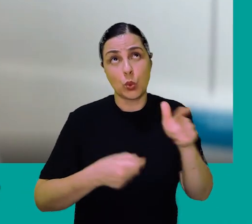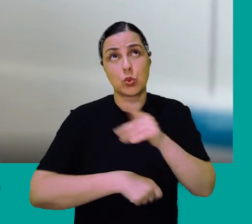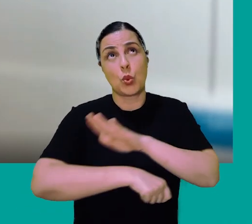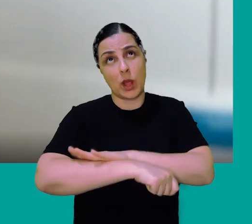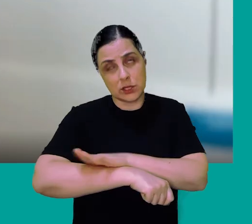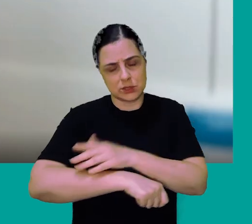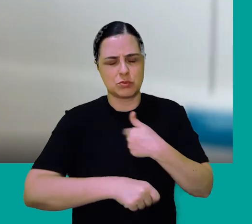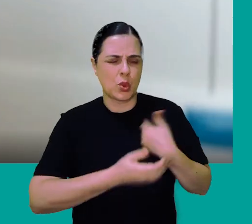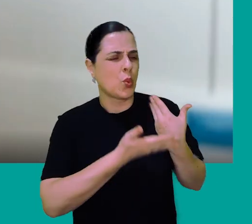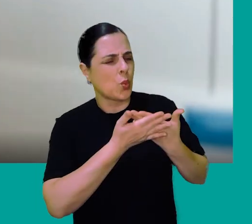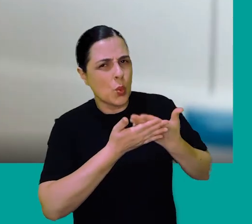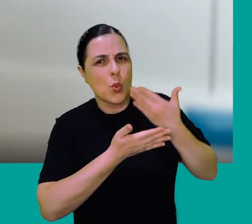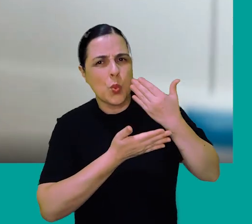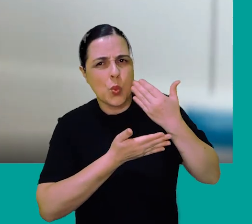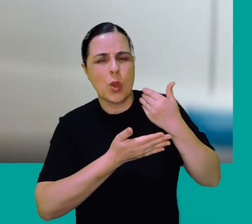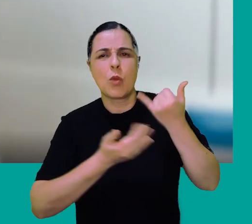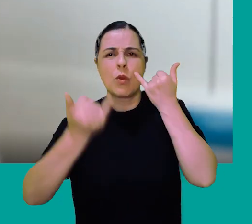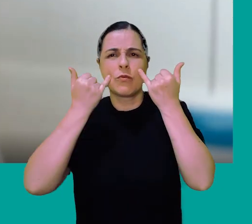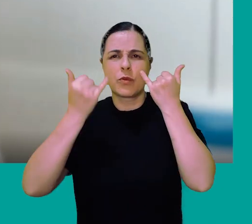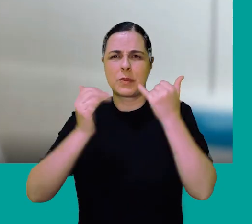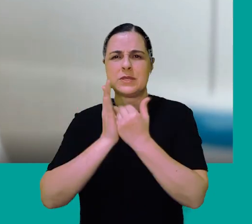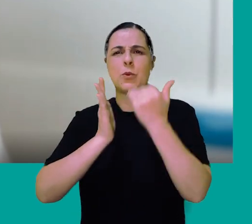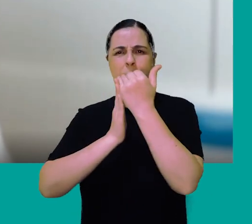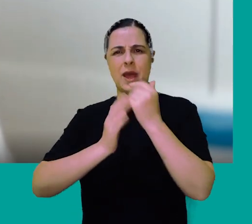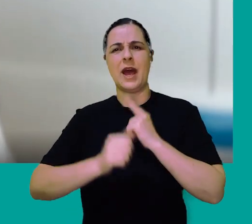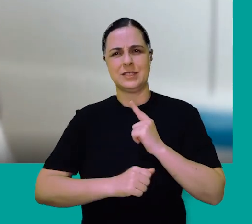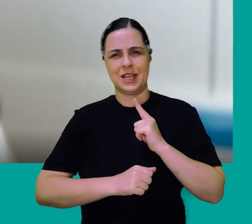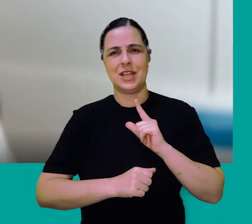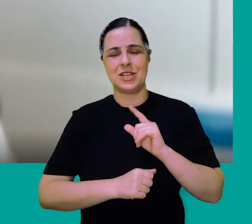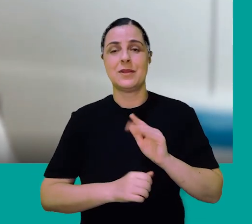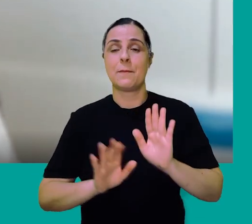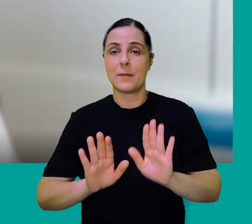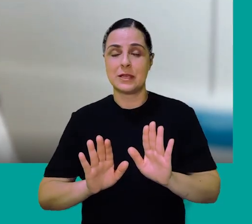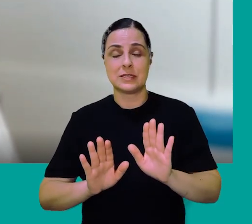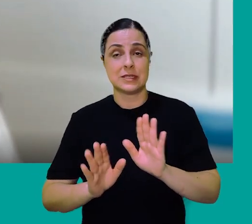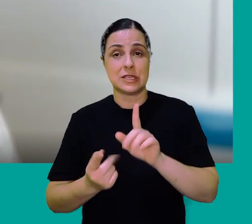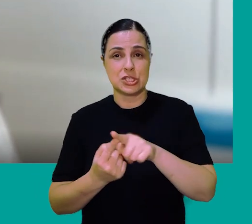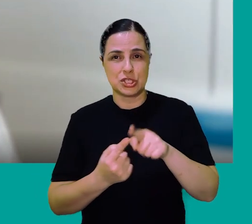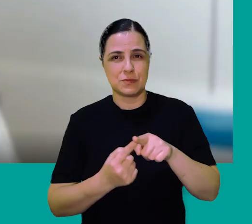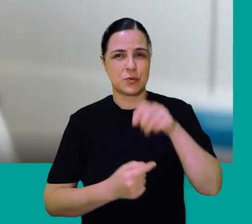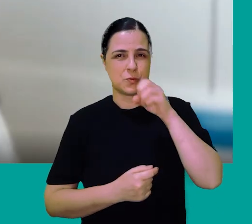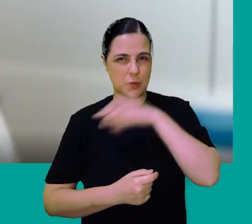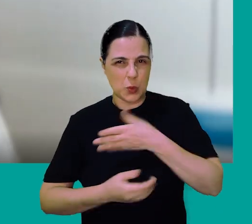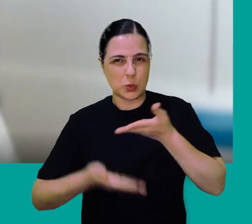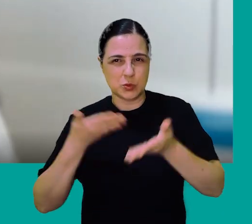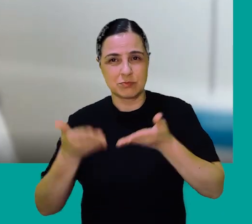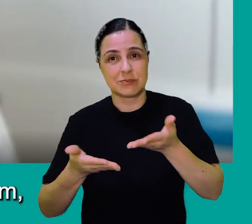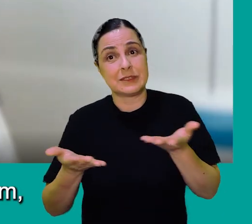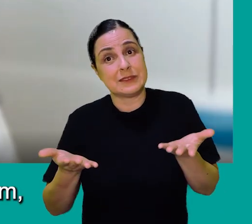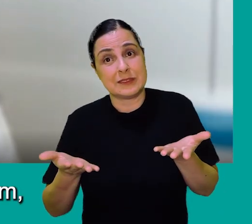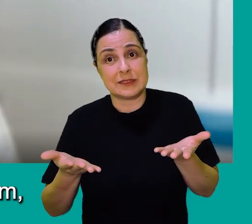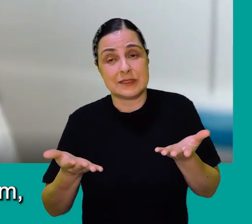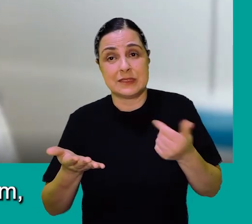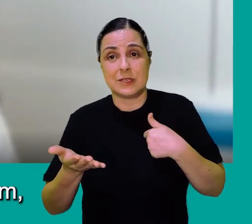mais, sabe? Tipo, me informando um pouco mais sobre esse tipo de microagressão, assim. Ai, não sei.